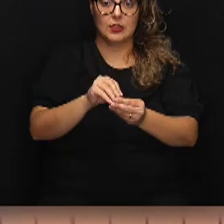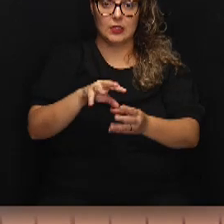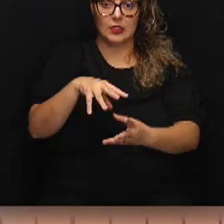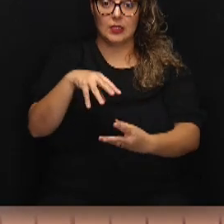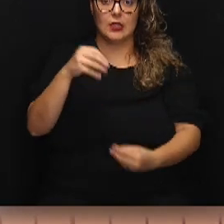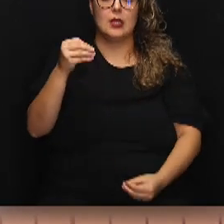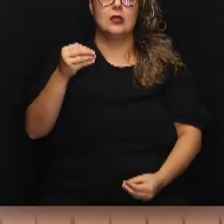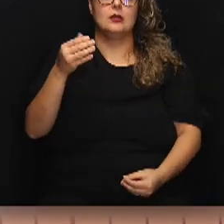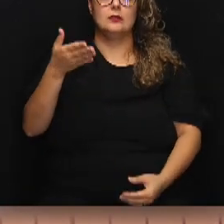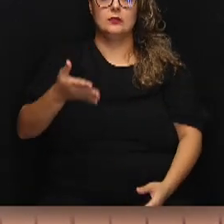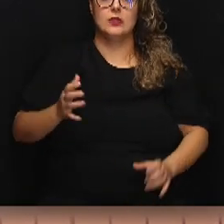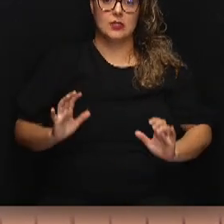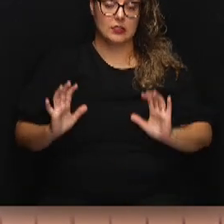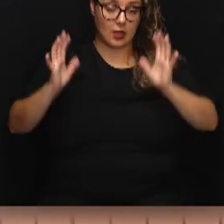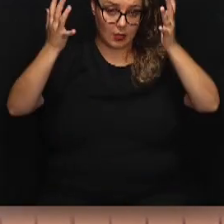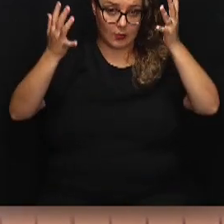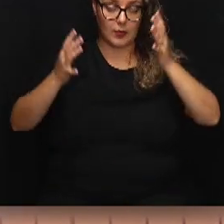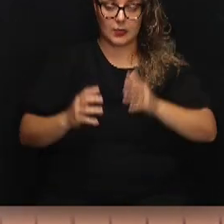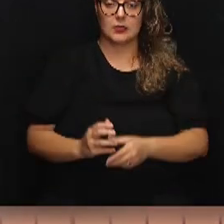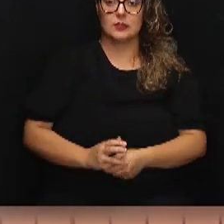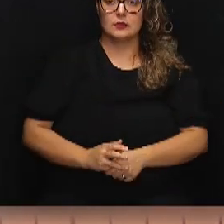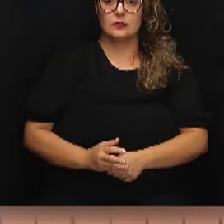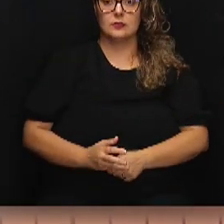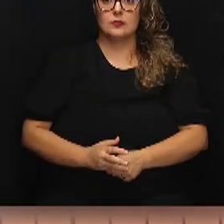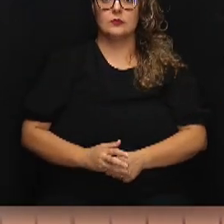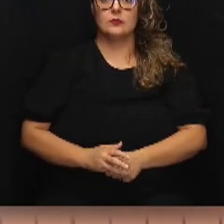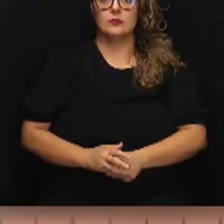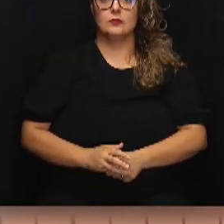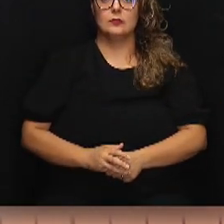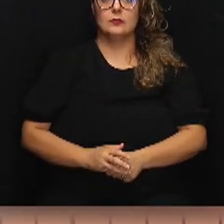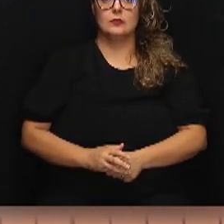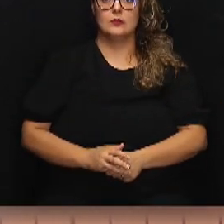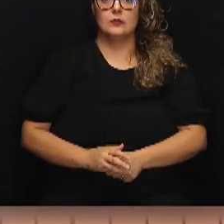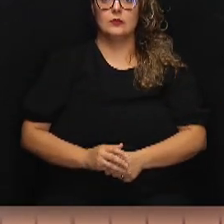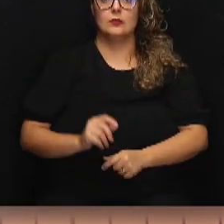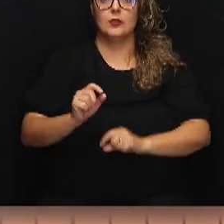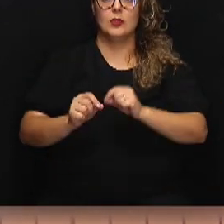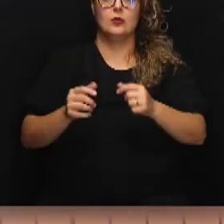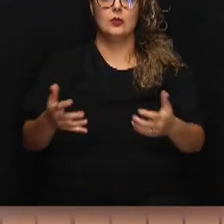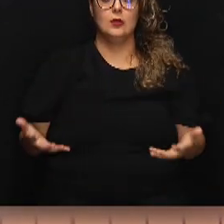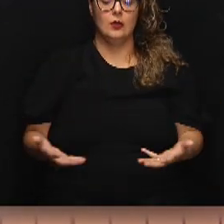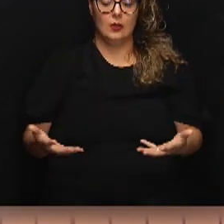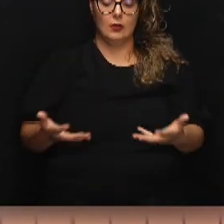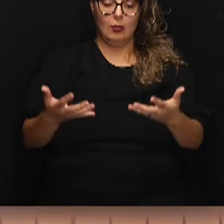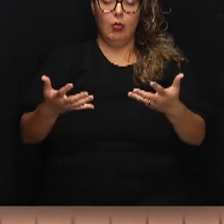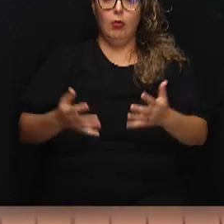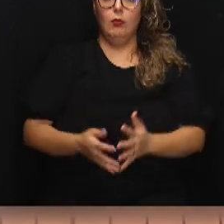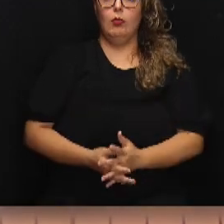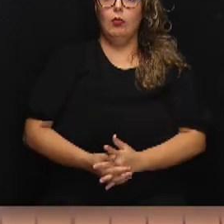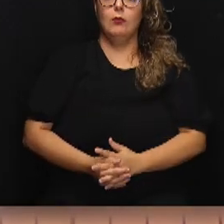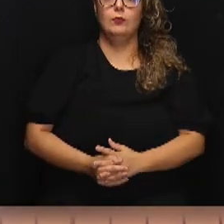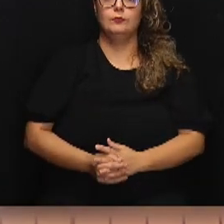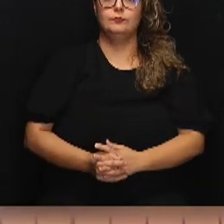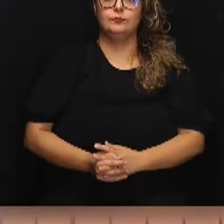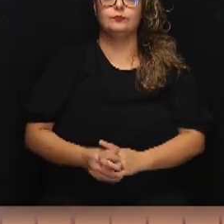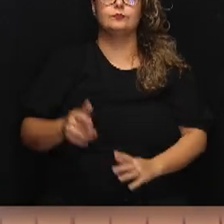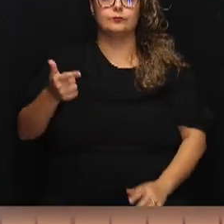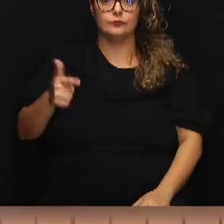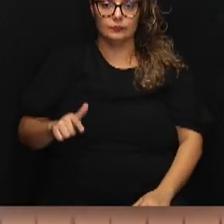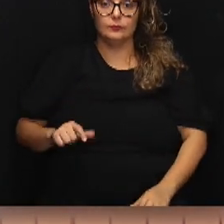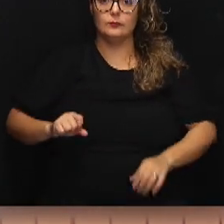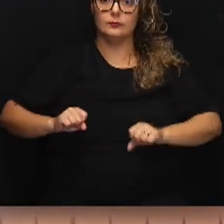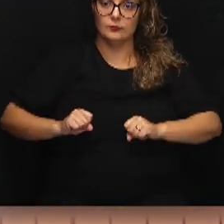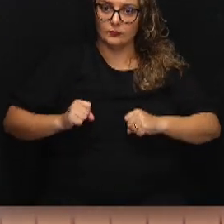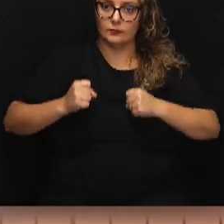dessa comemoração. O que é que me motivou para continuar na